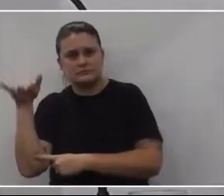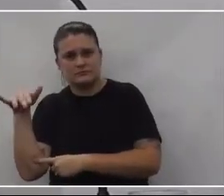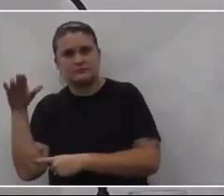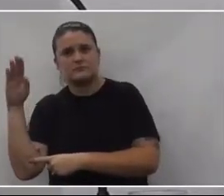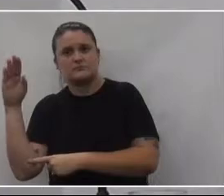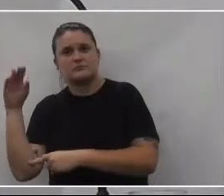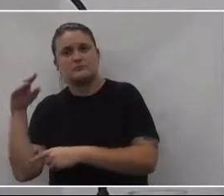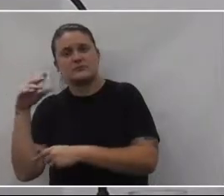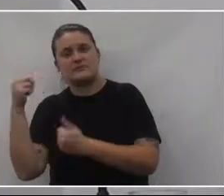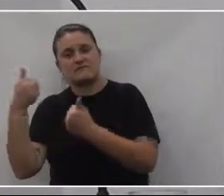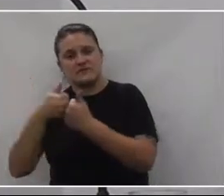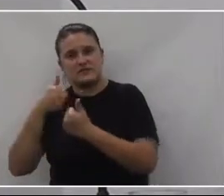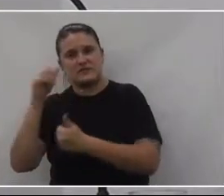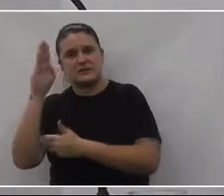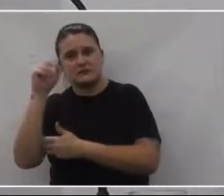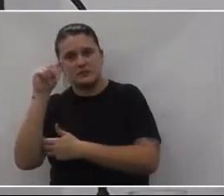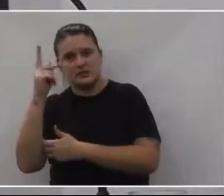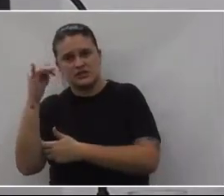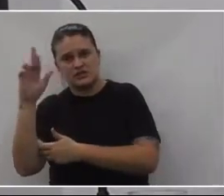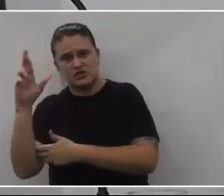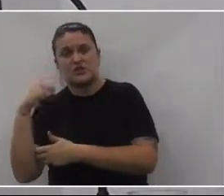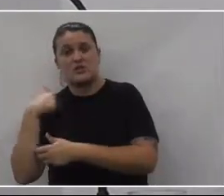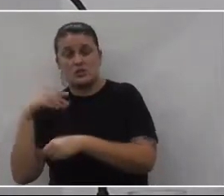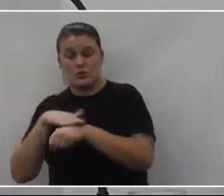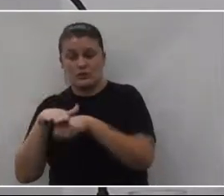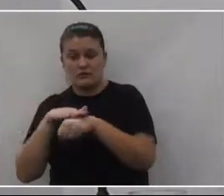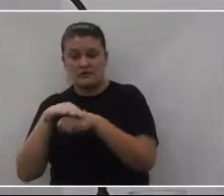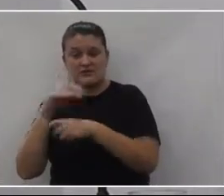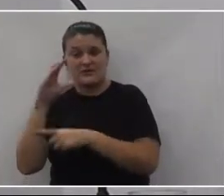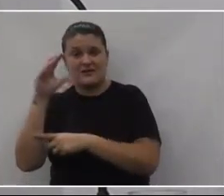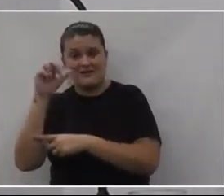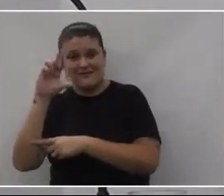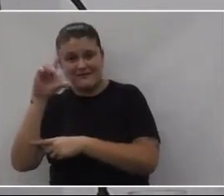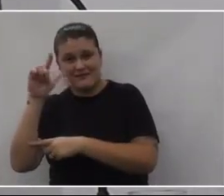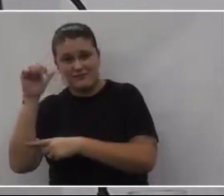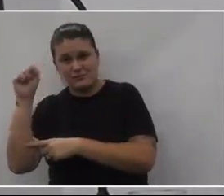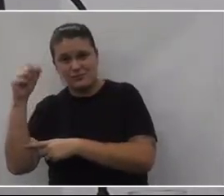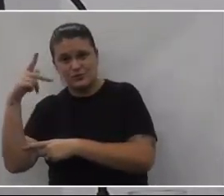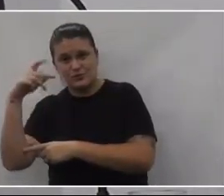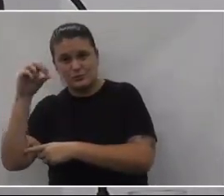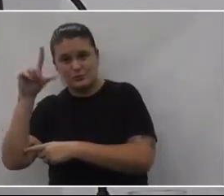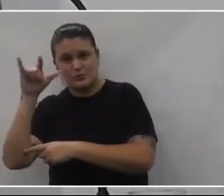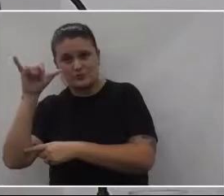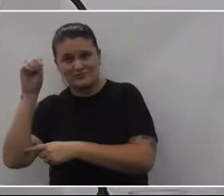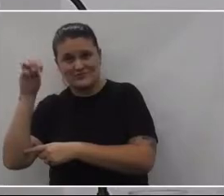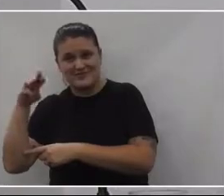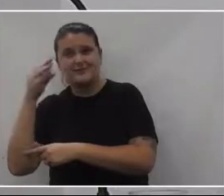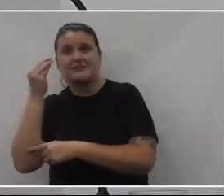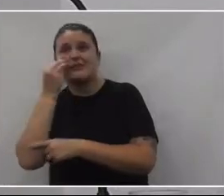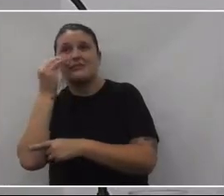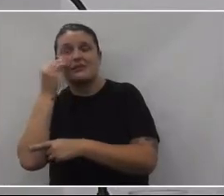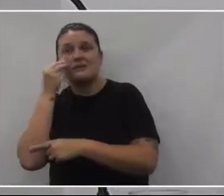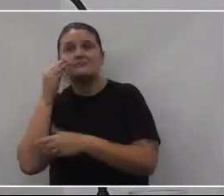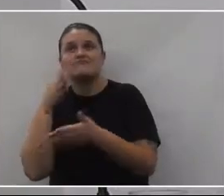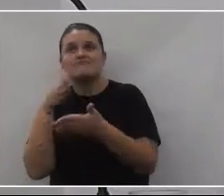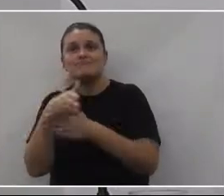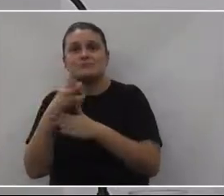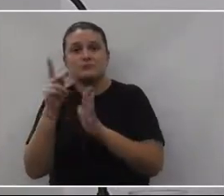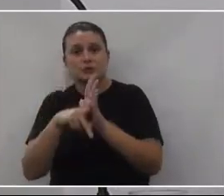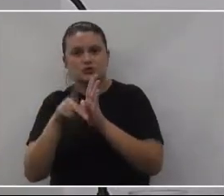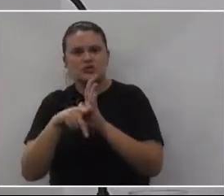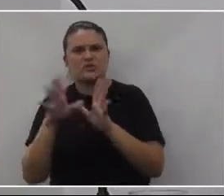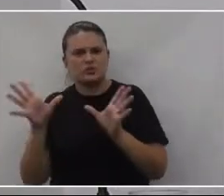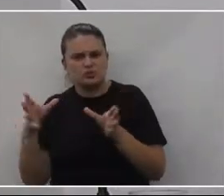novamente, com o chefe do Núcleo Regional de Educação, para que pudéssemos, nessa noite, ter a entrada desse projeto com o aval